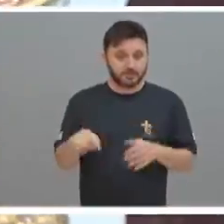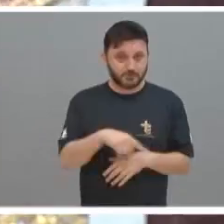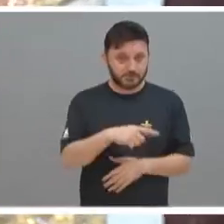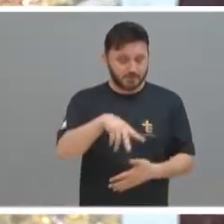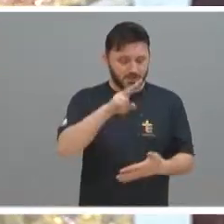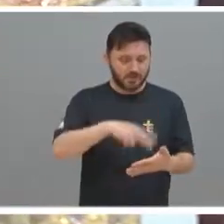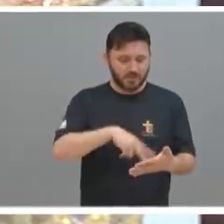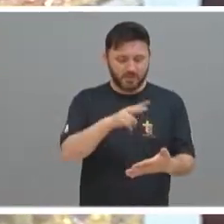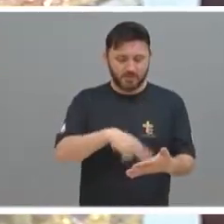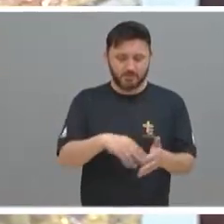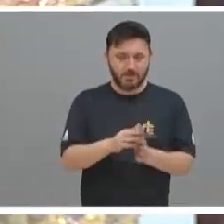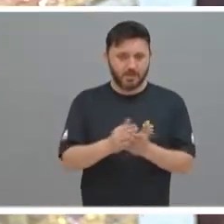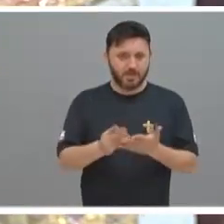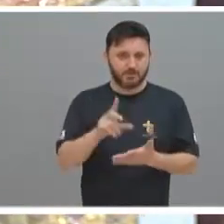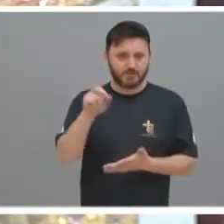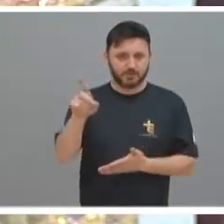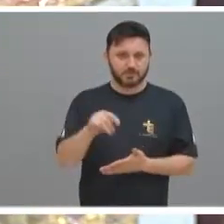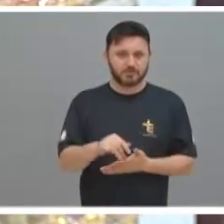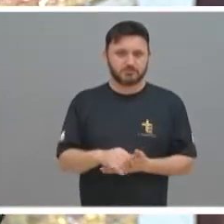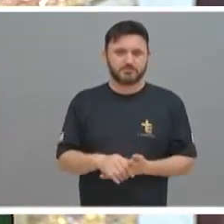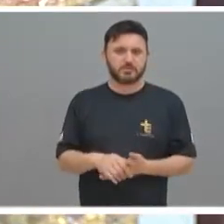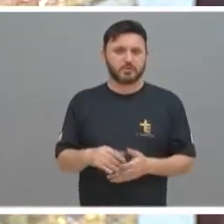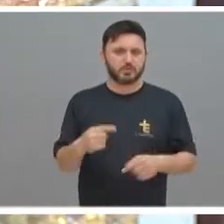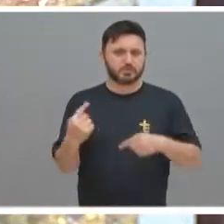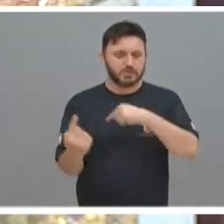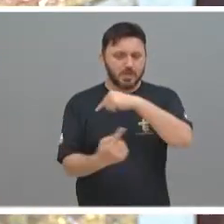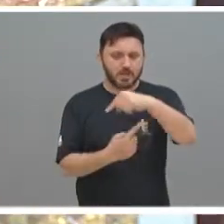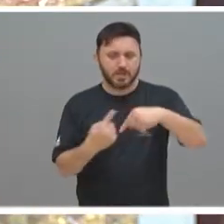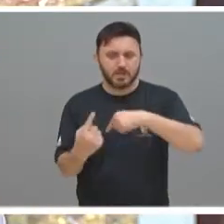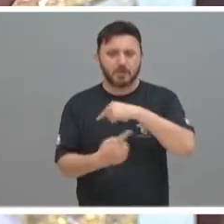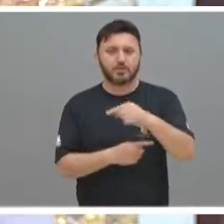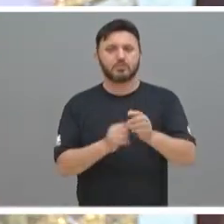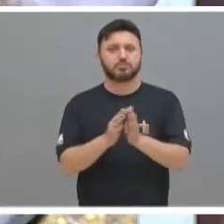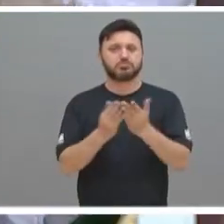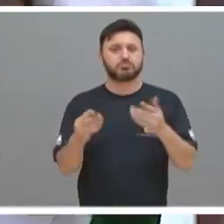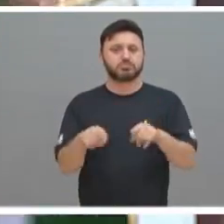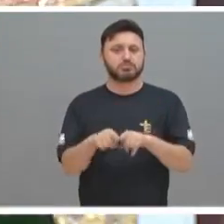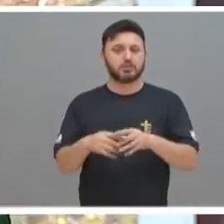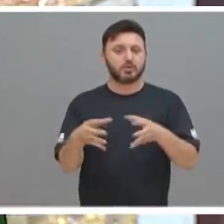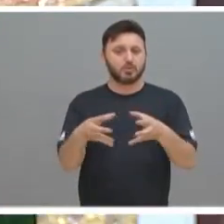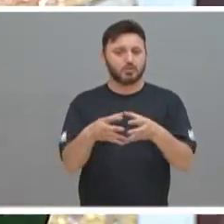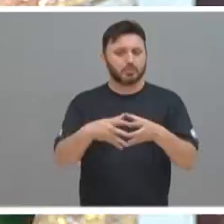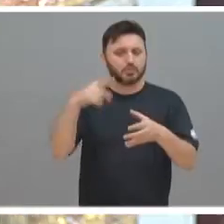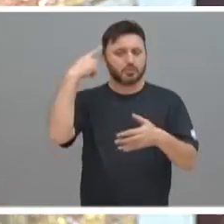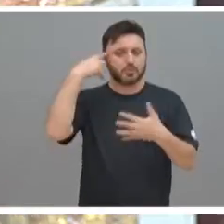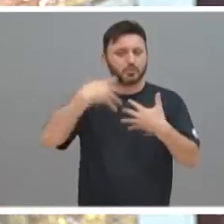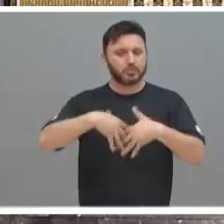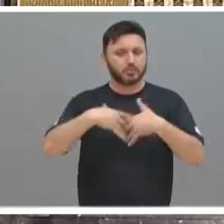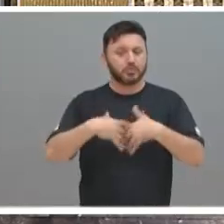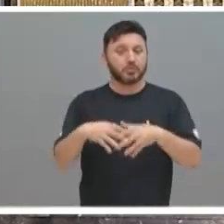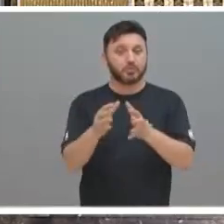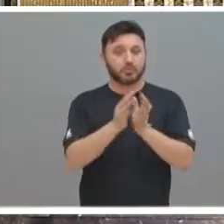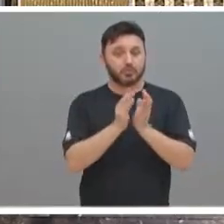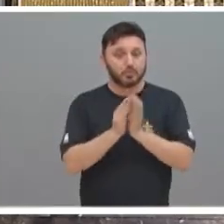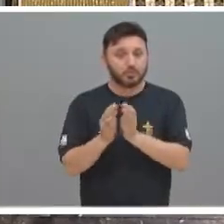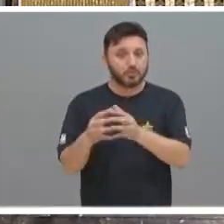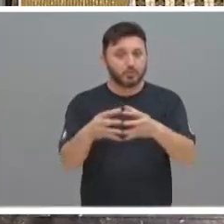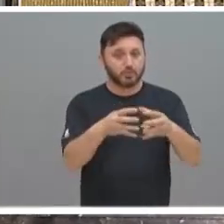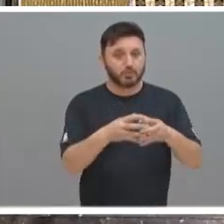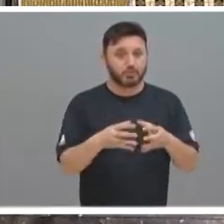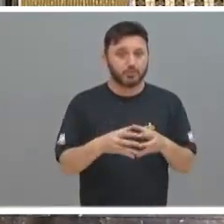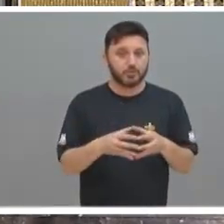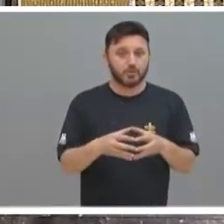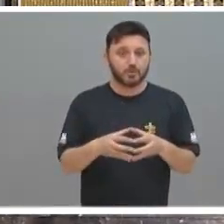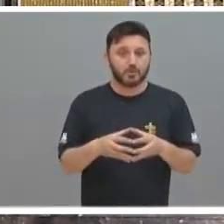palavra de Deus, círculos bíblicos, grupos de reflexão, grupos de intercessão, grupos